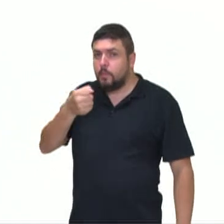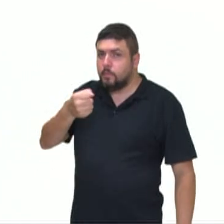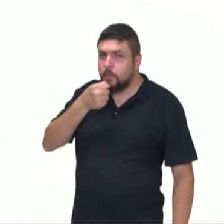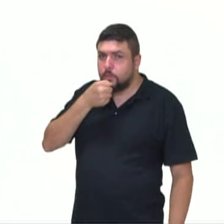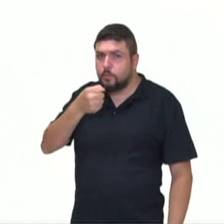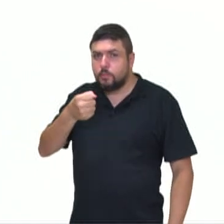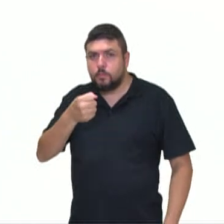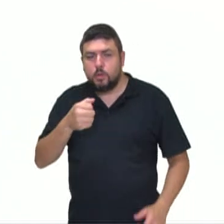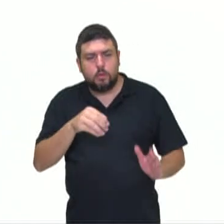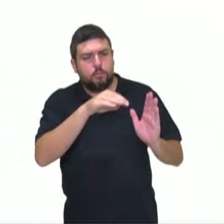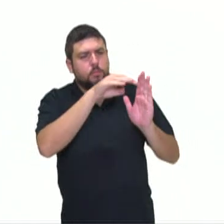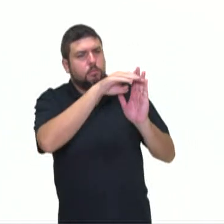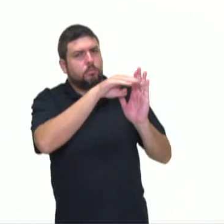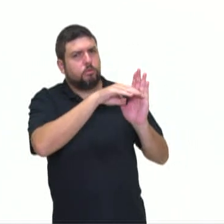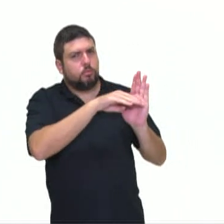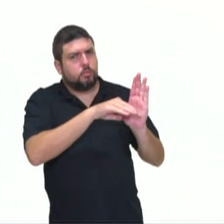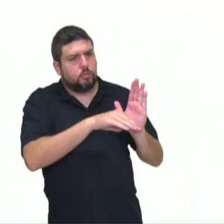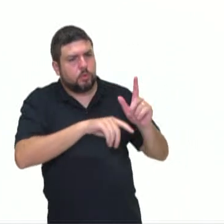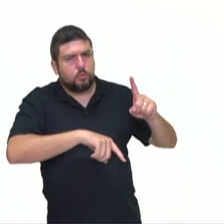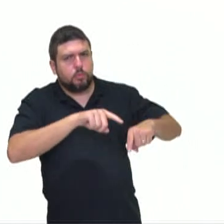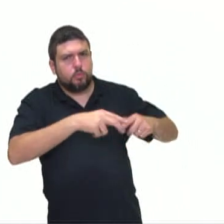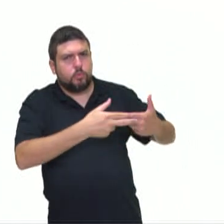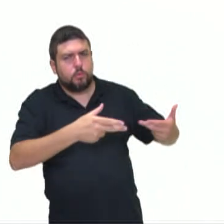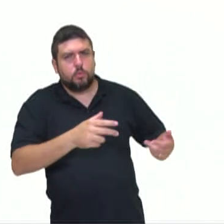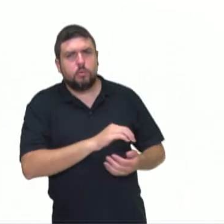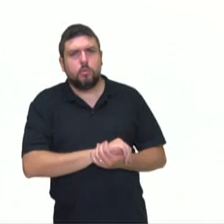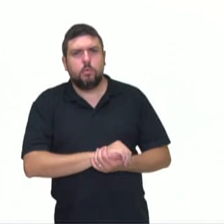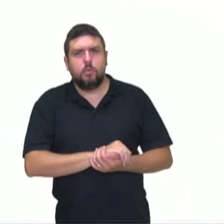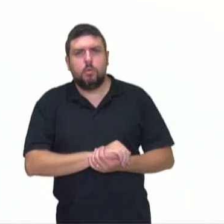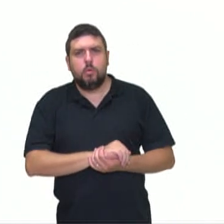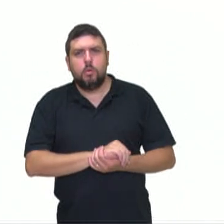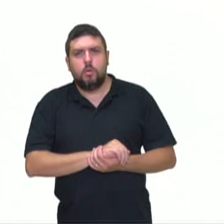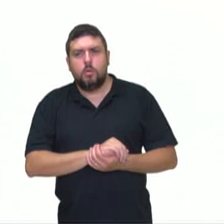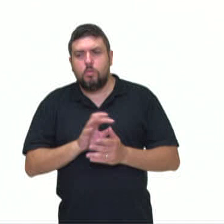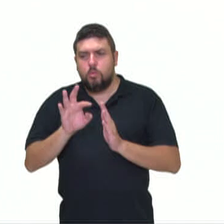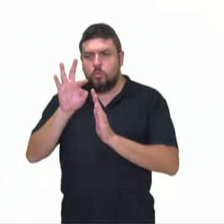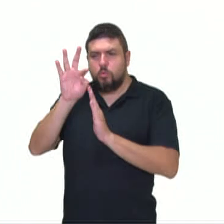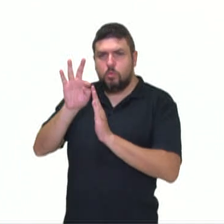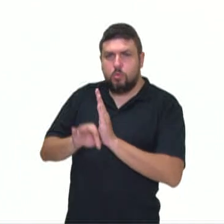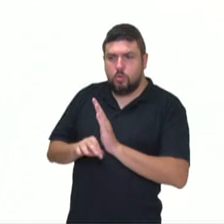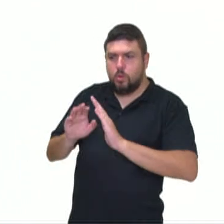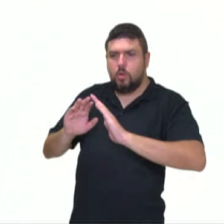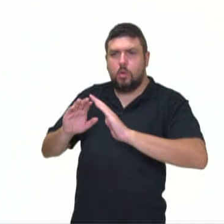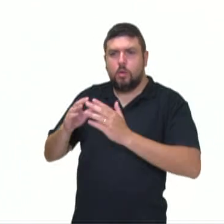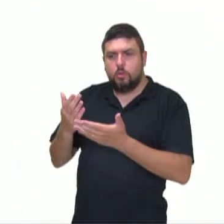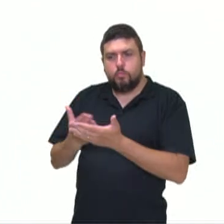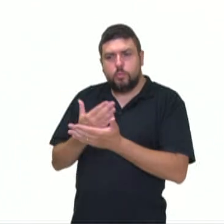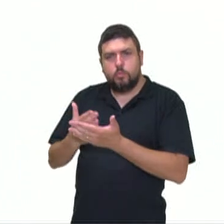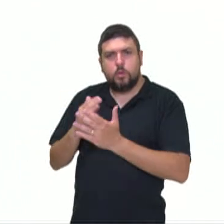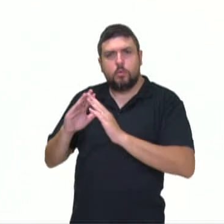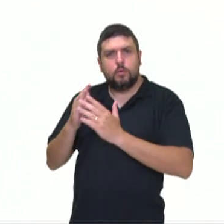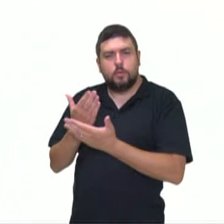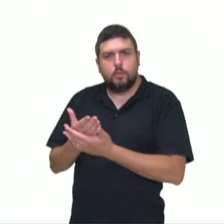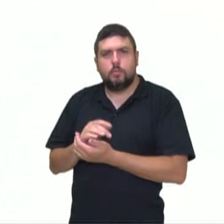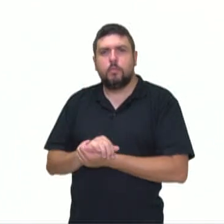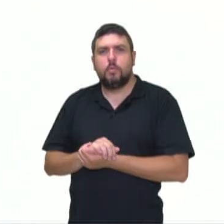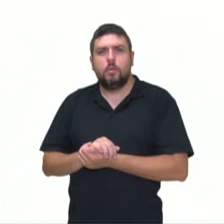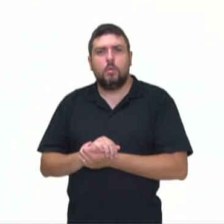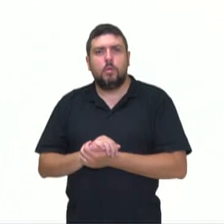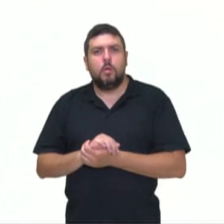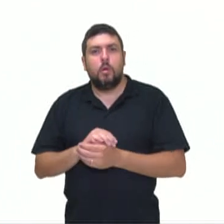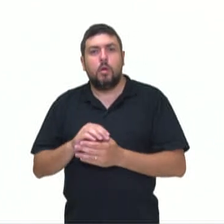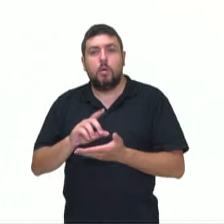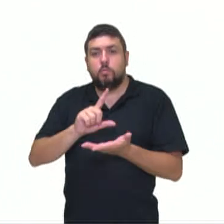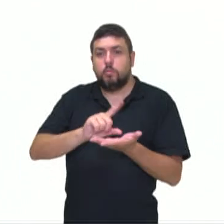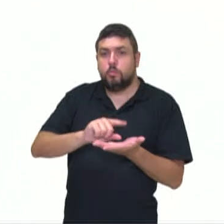manual, publicitários, gráficos, didáticos, receita culinária, resenha, divulgação científica.